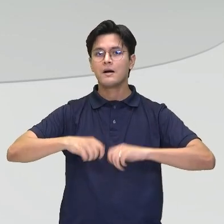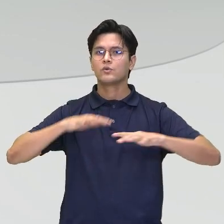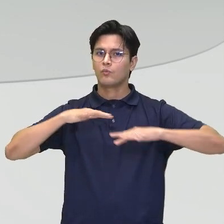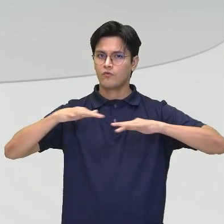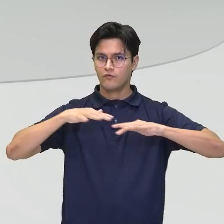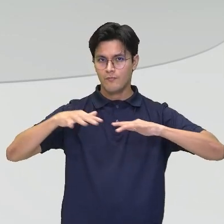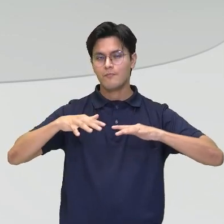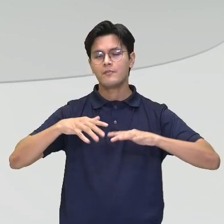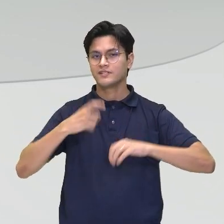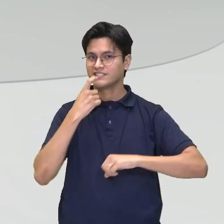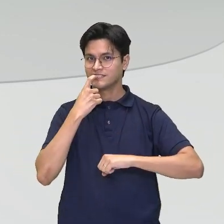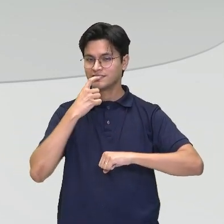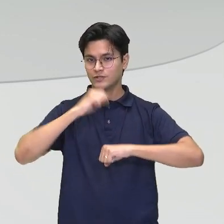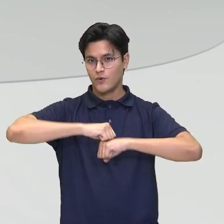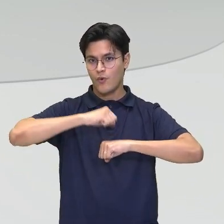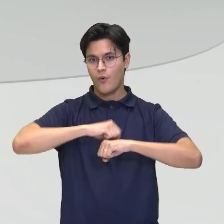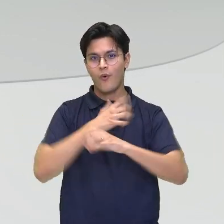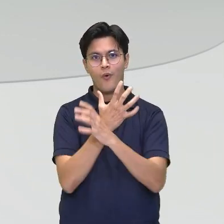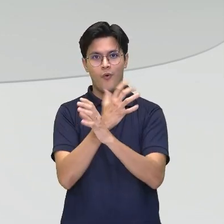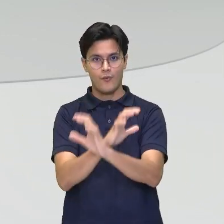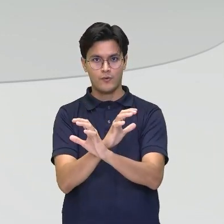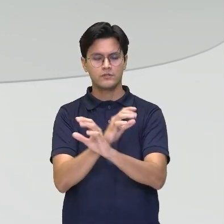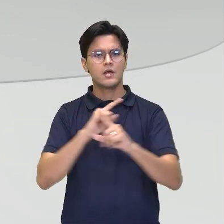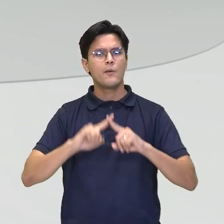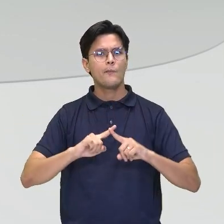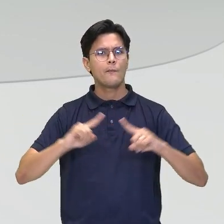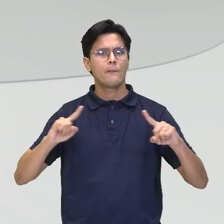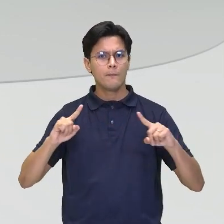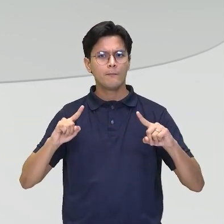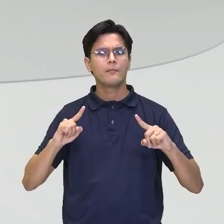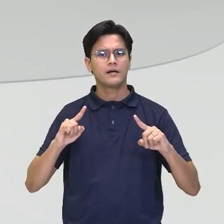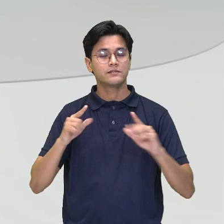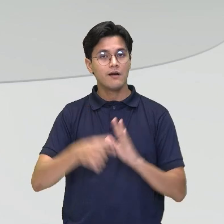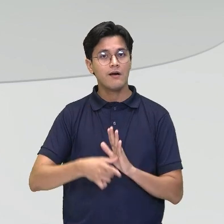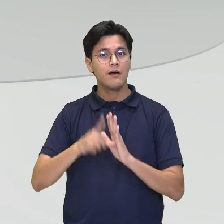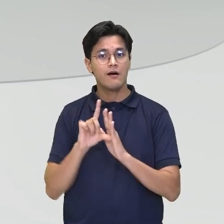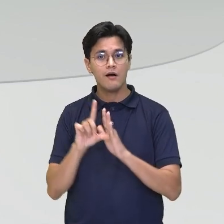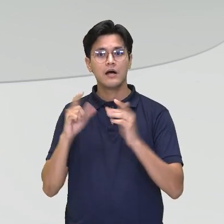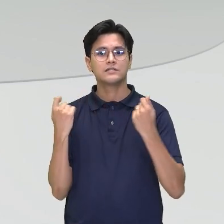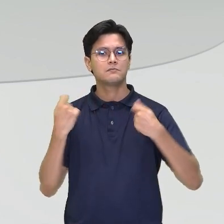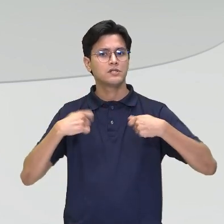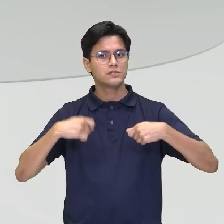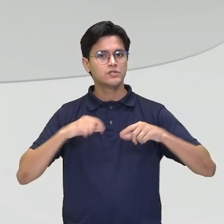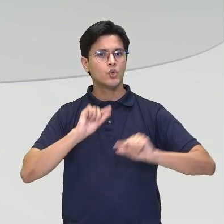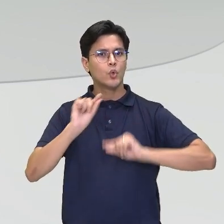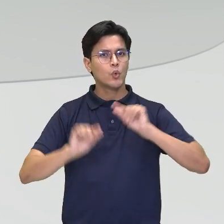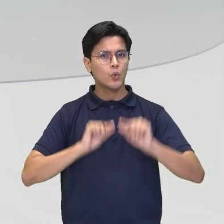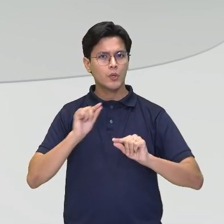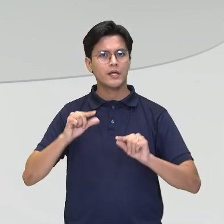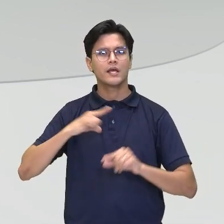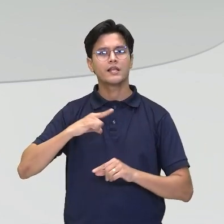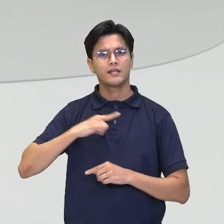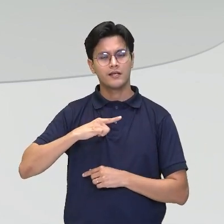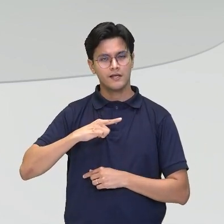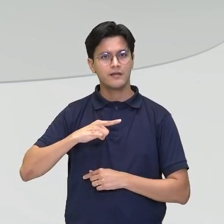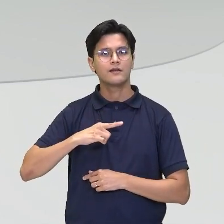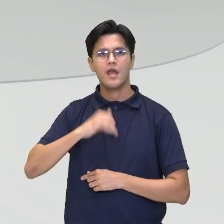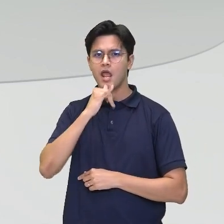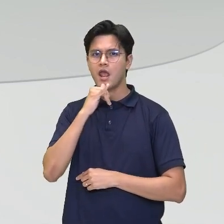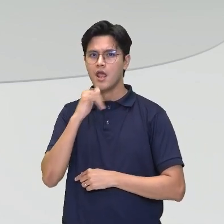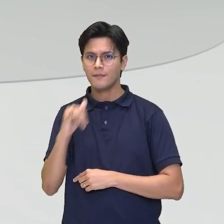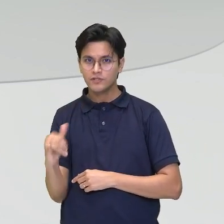movimentarem. E para que isso aconteça, pessoal, foi necessário antes ter uma energia para o funcionamento das